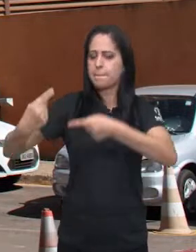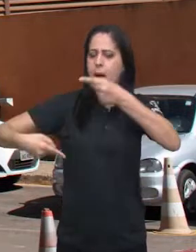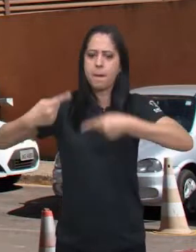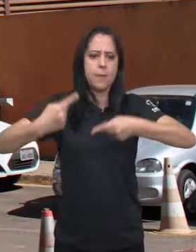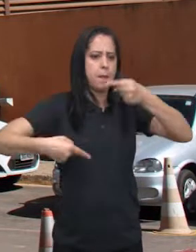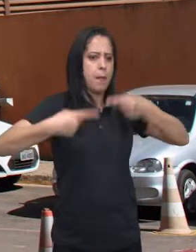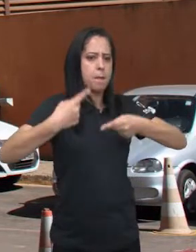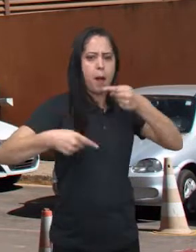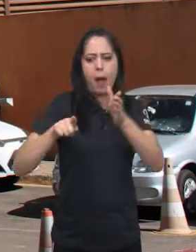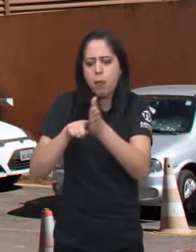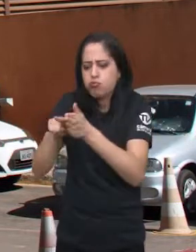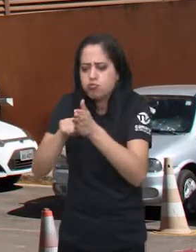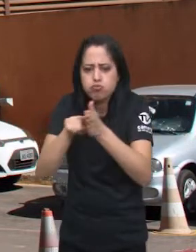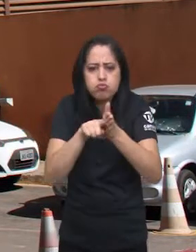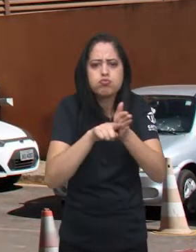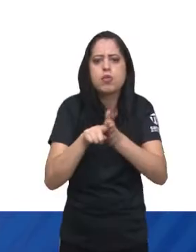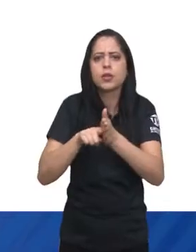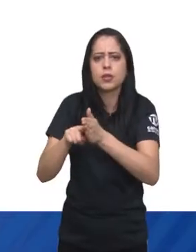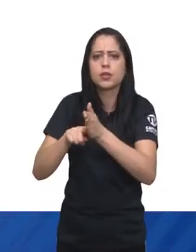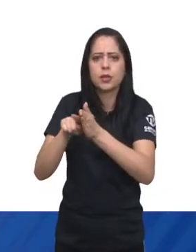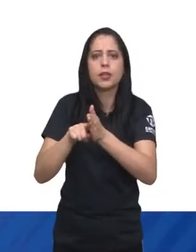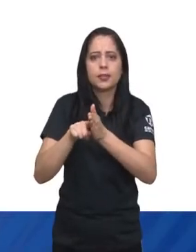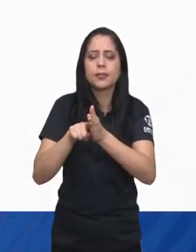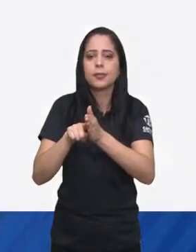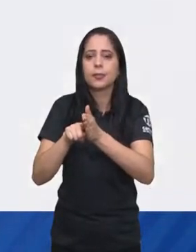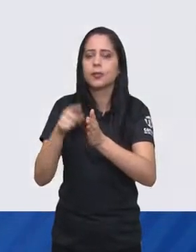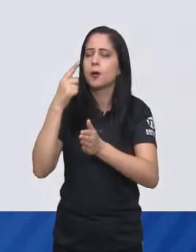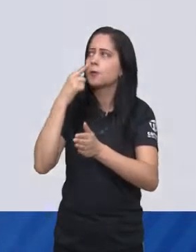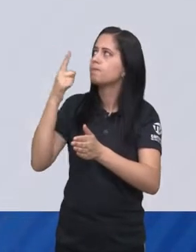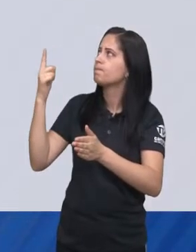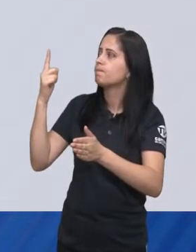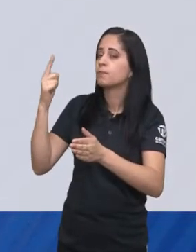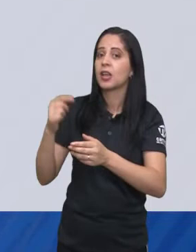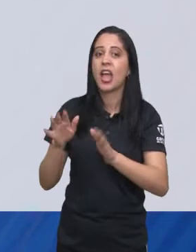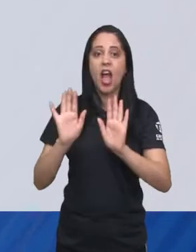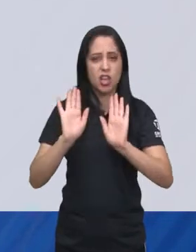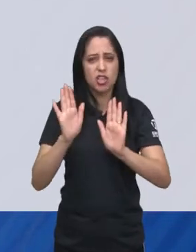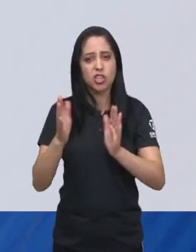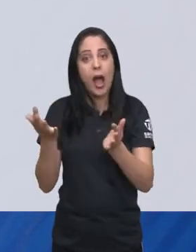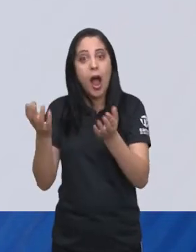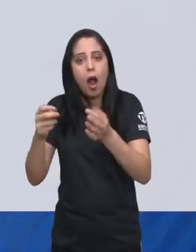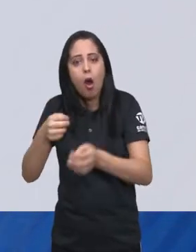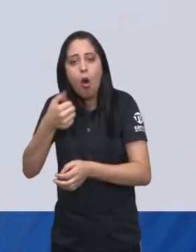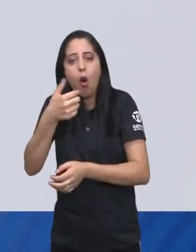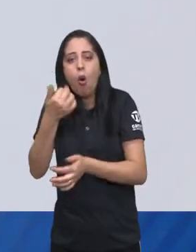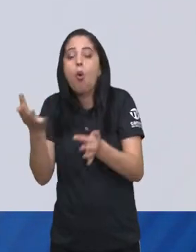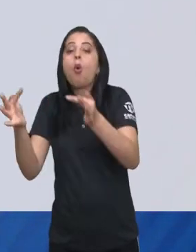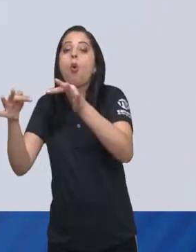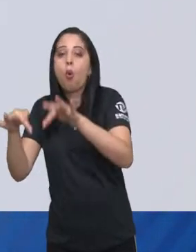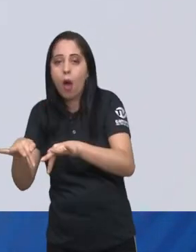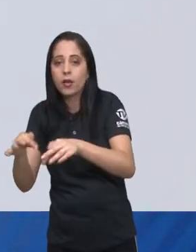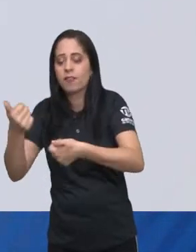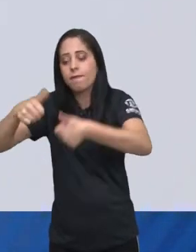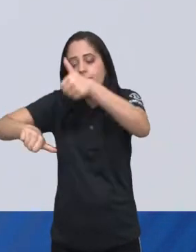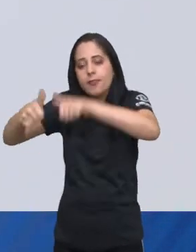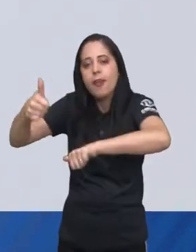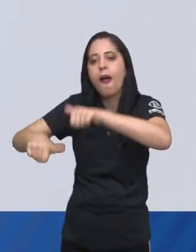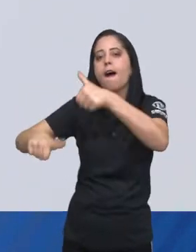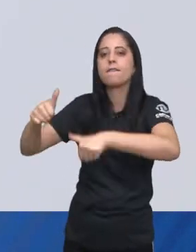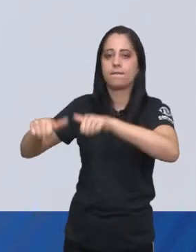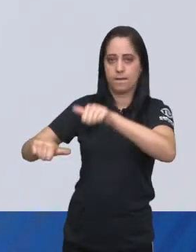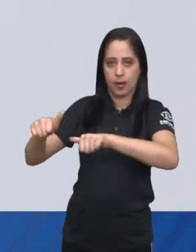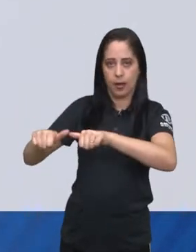debates sobre a regularização dos cigarros eletrónicos processo que segundo órgão está na fase final de elaboração do relatório de